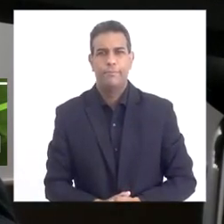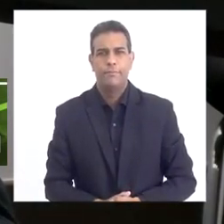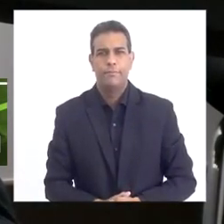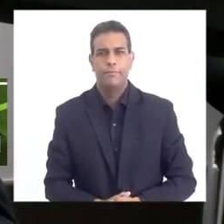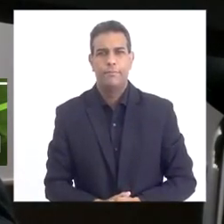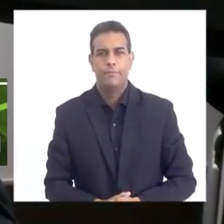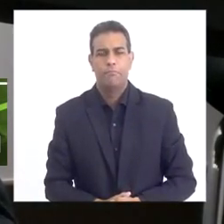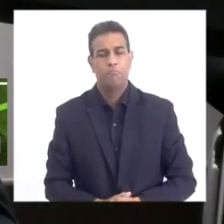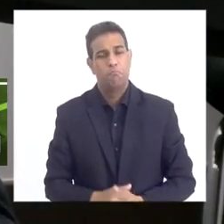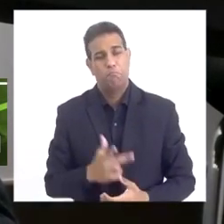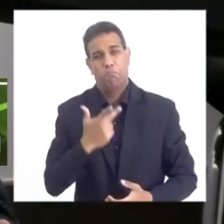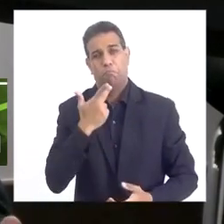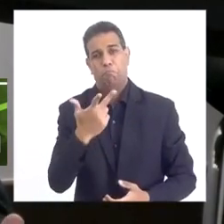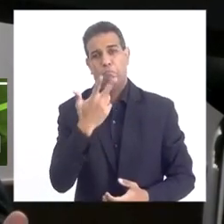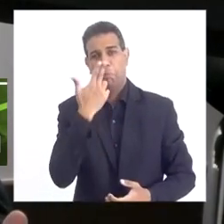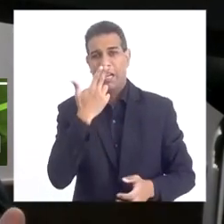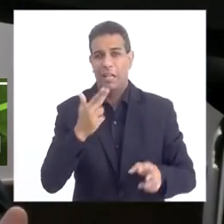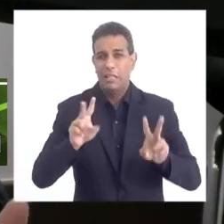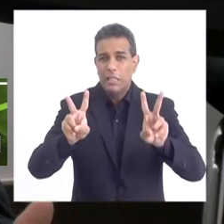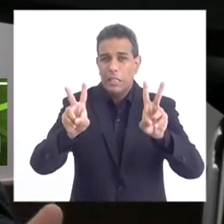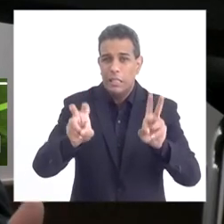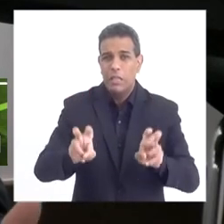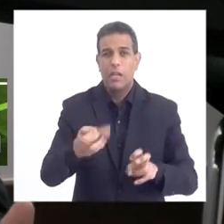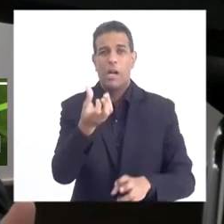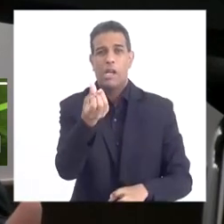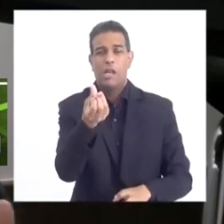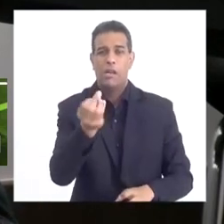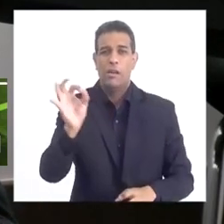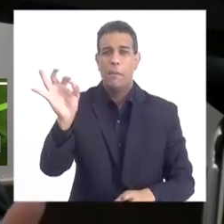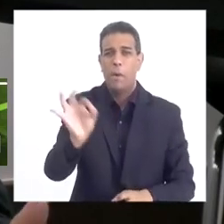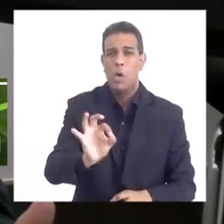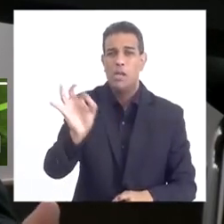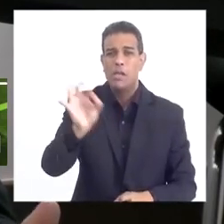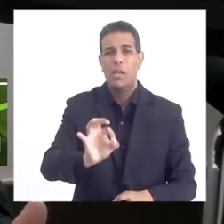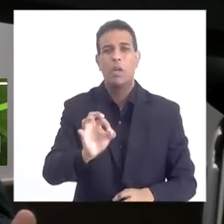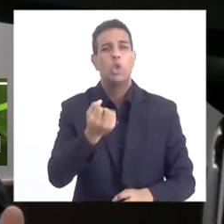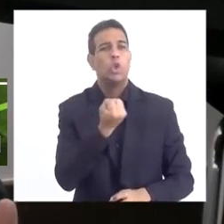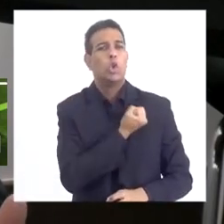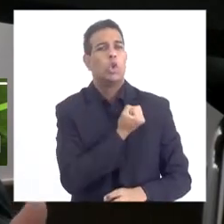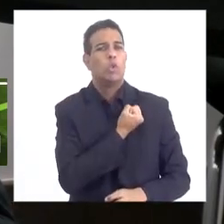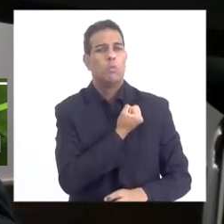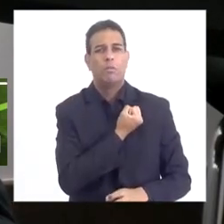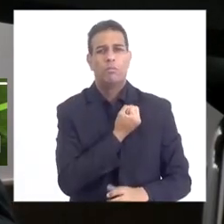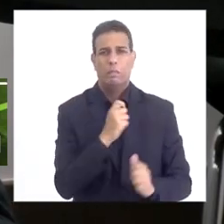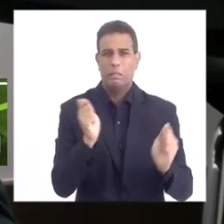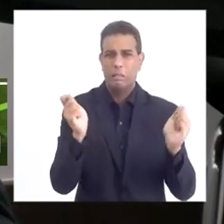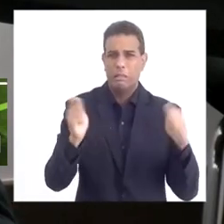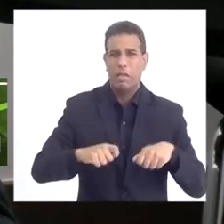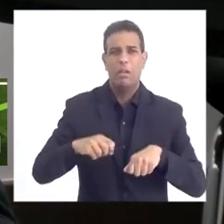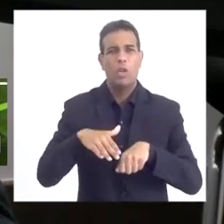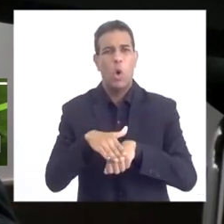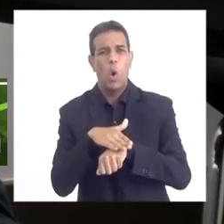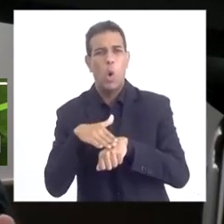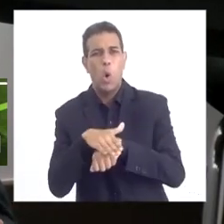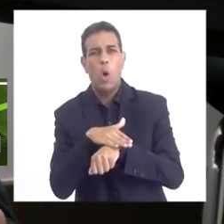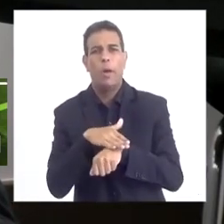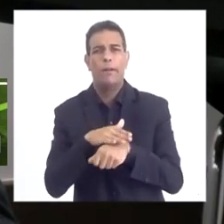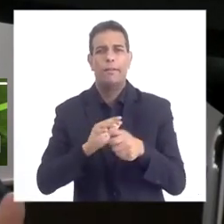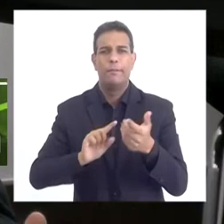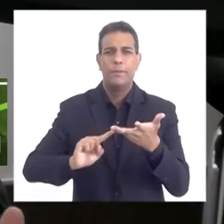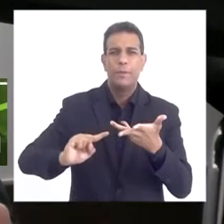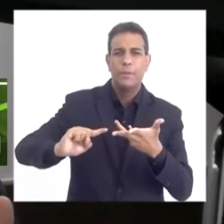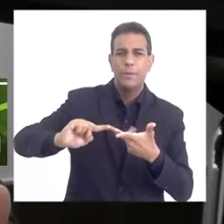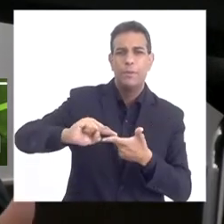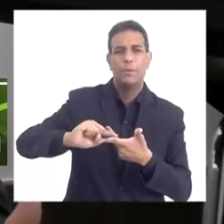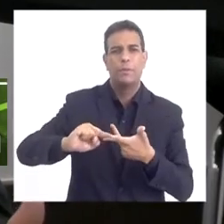Vou admitir que seja 6%, um número só. Quem pode dizer isso, qual foi o indicador,